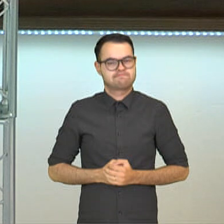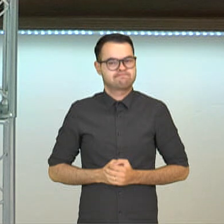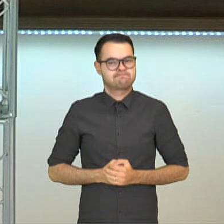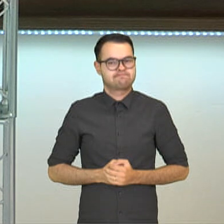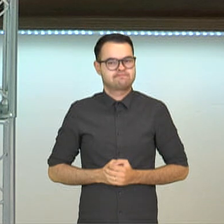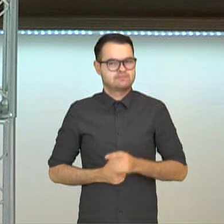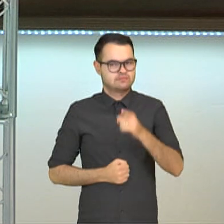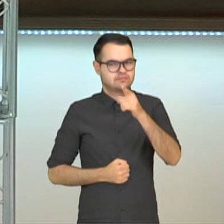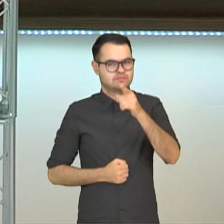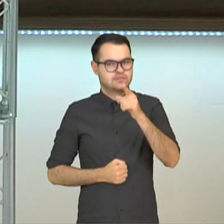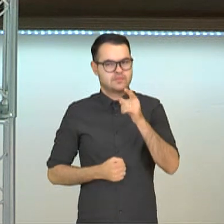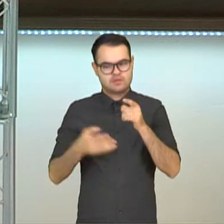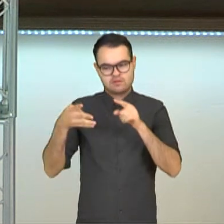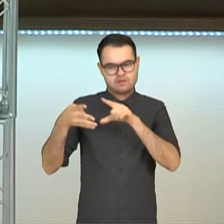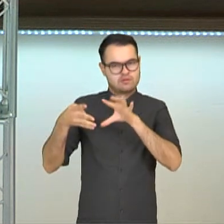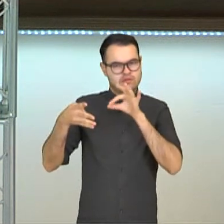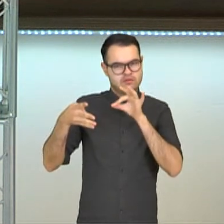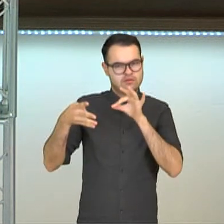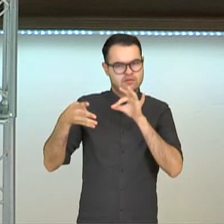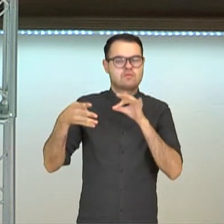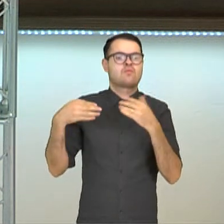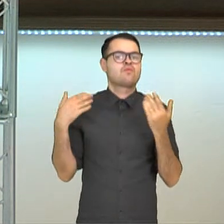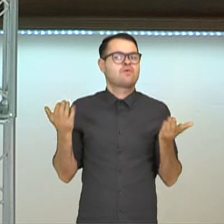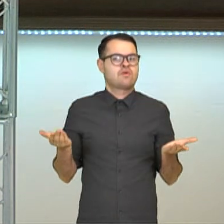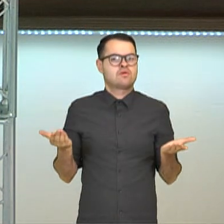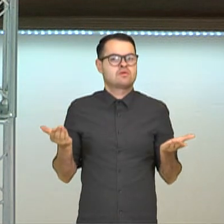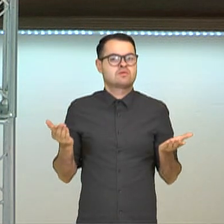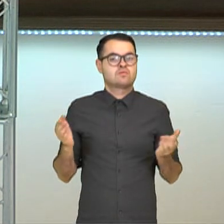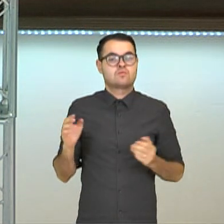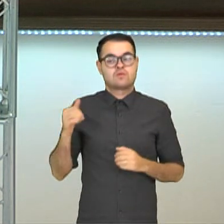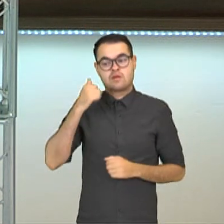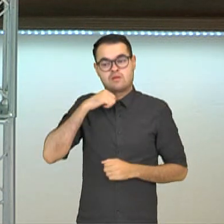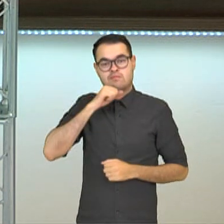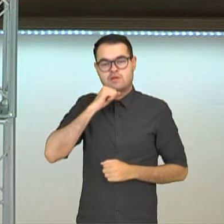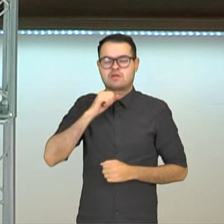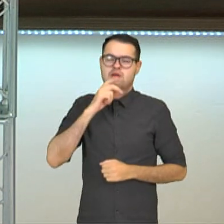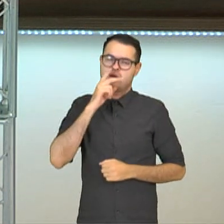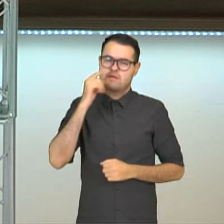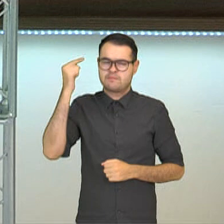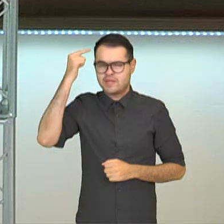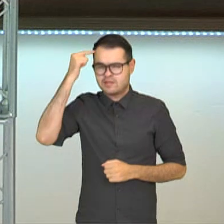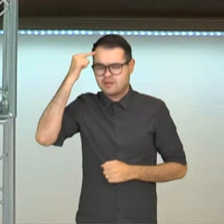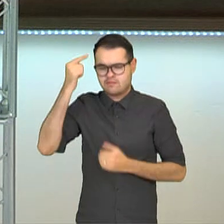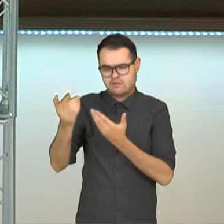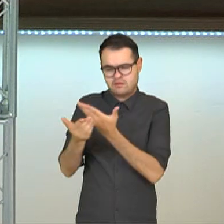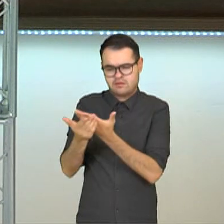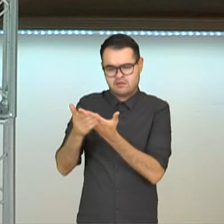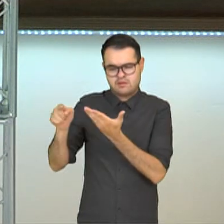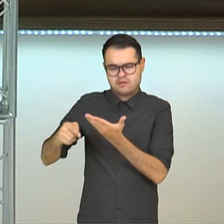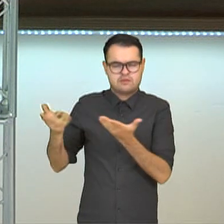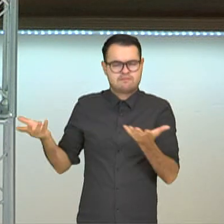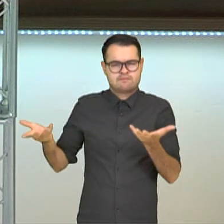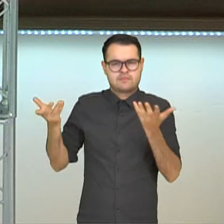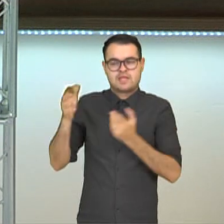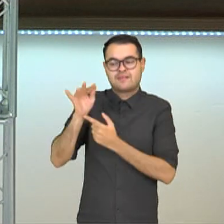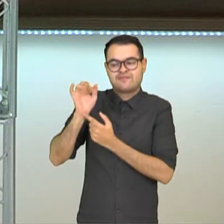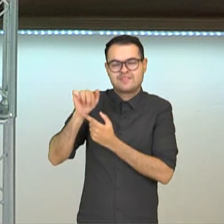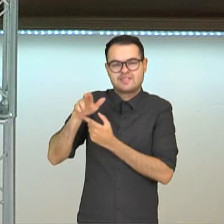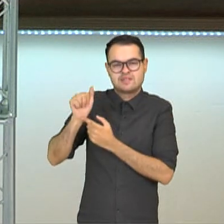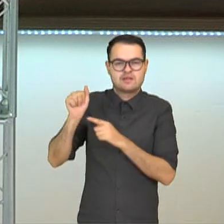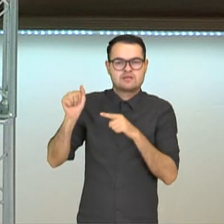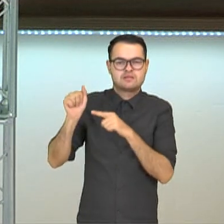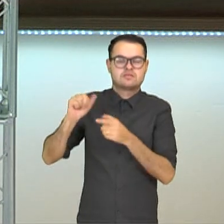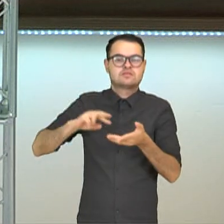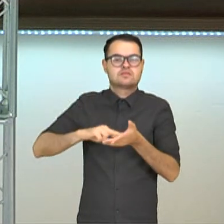E aí, o que que você respondeu? Neste caso, quando ela diz minha mãe achava isso tudo a coisa mais fina do mundo, fina